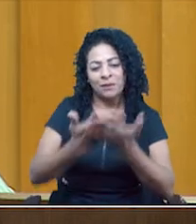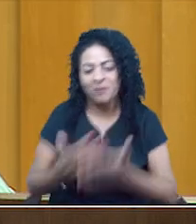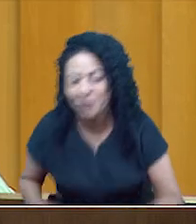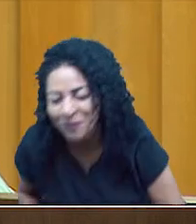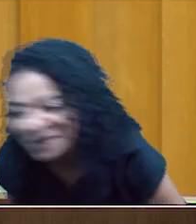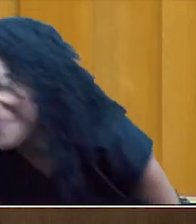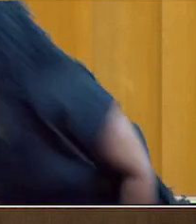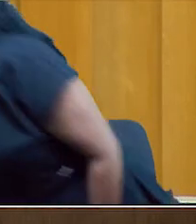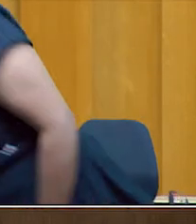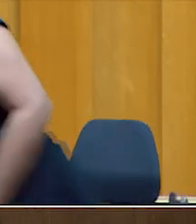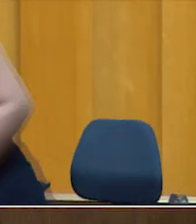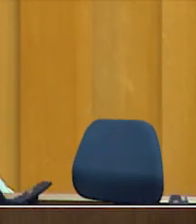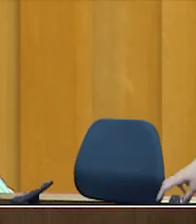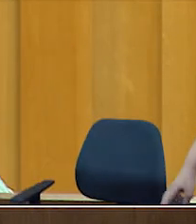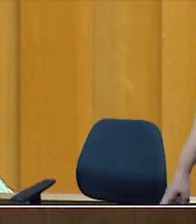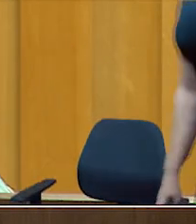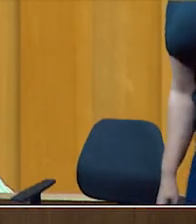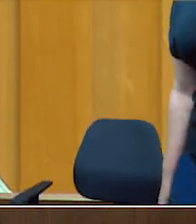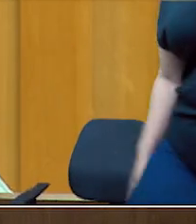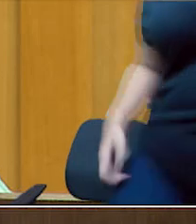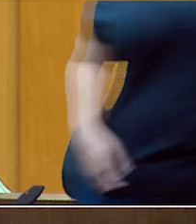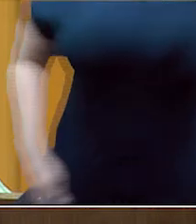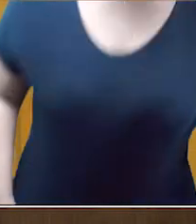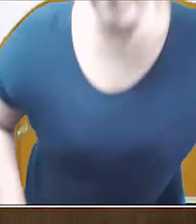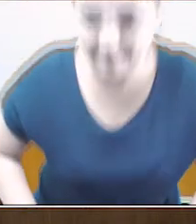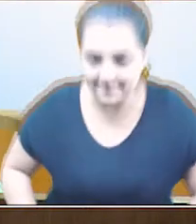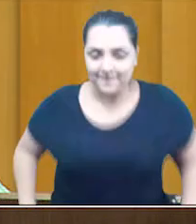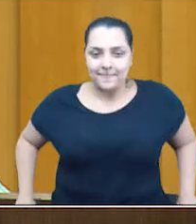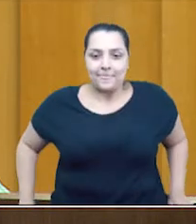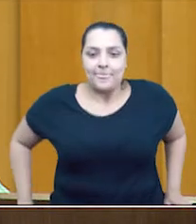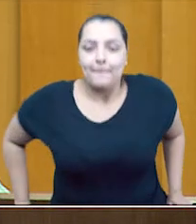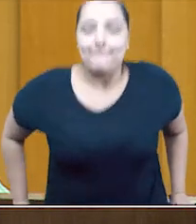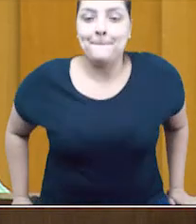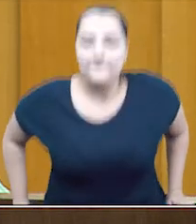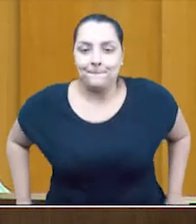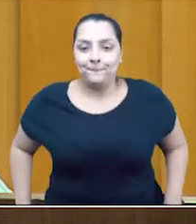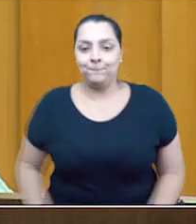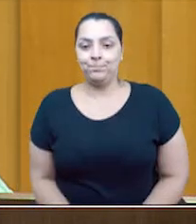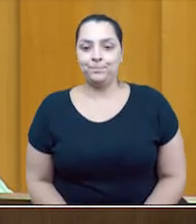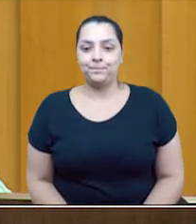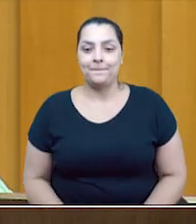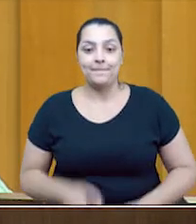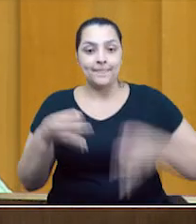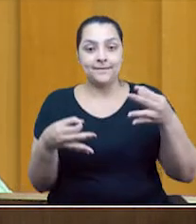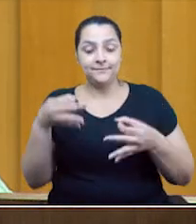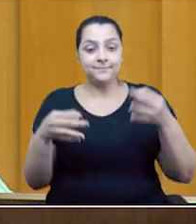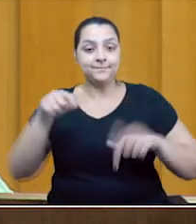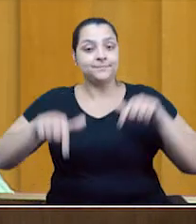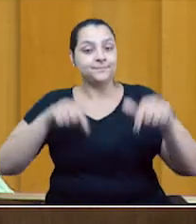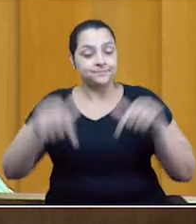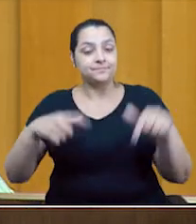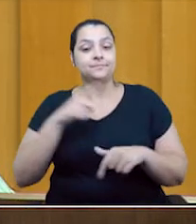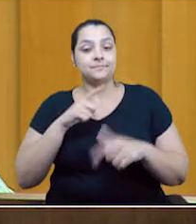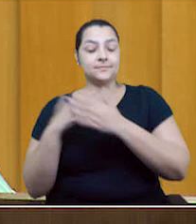noção do que fazemos, aquilo que fazemos, sobretudo a nossa justiça do trabalho. Nós temos um papel muito importante